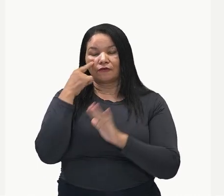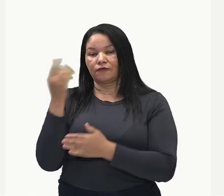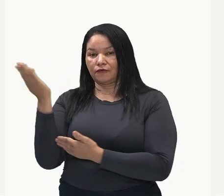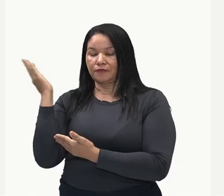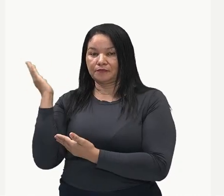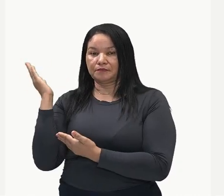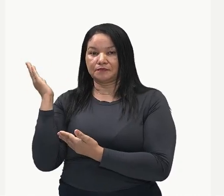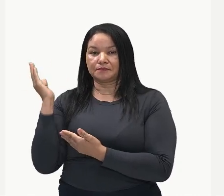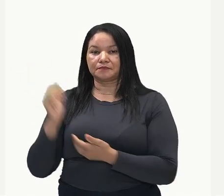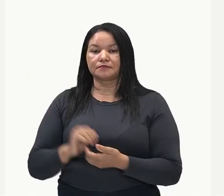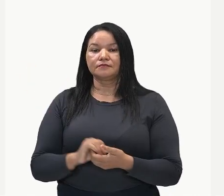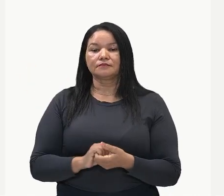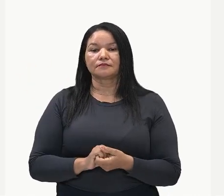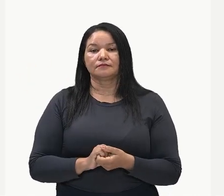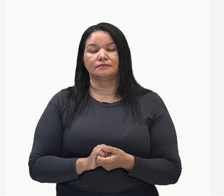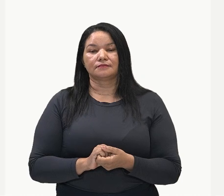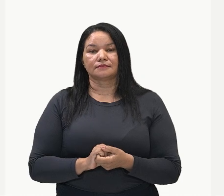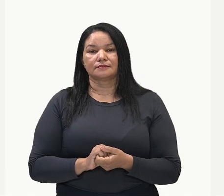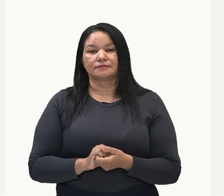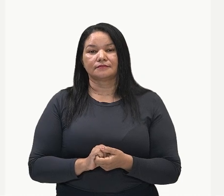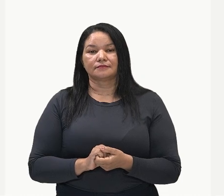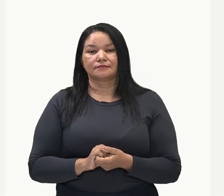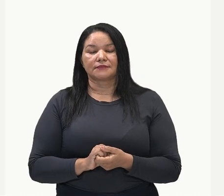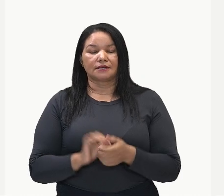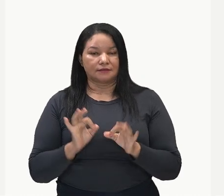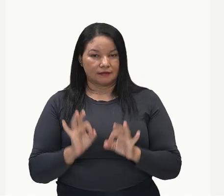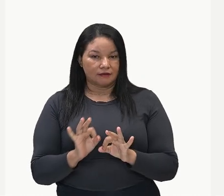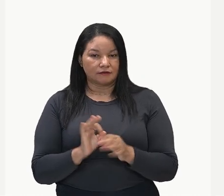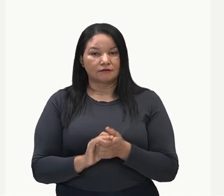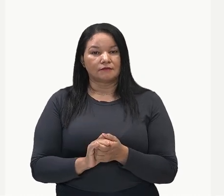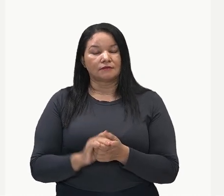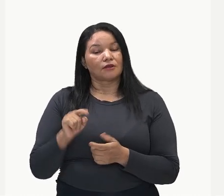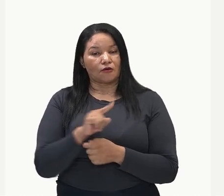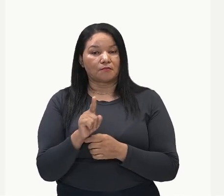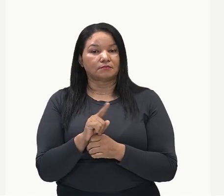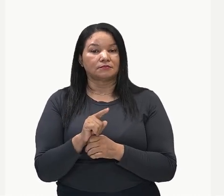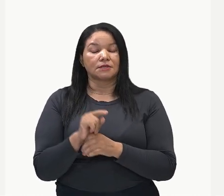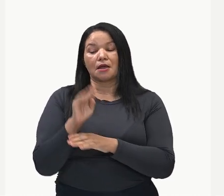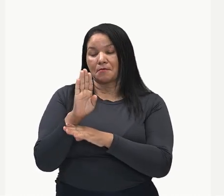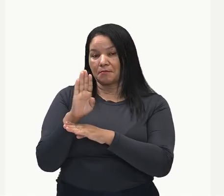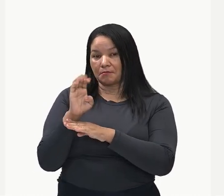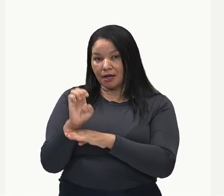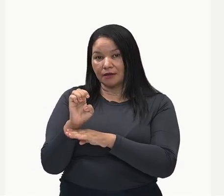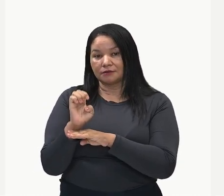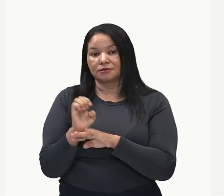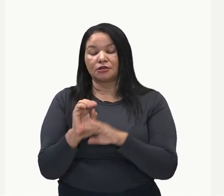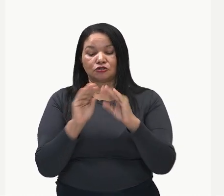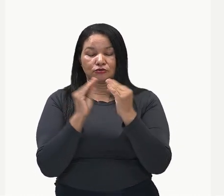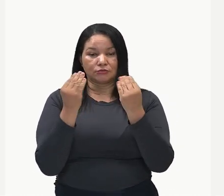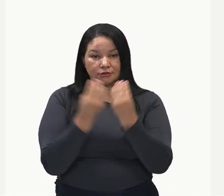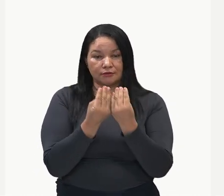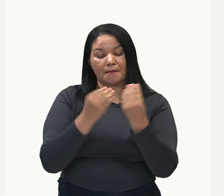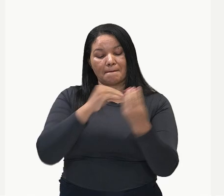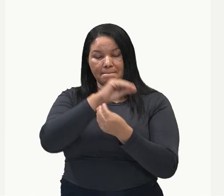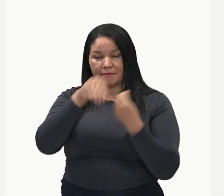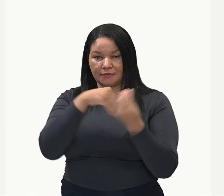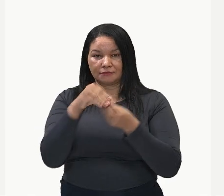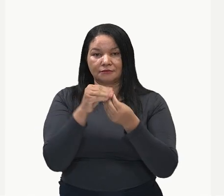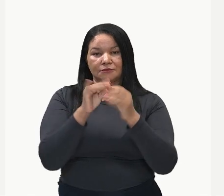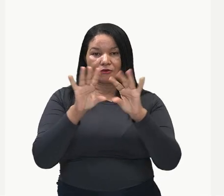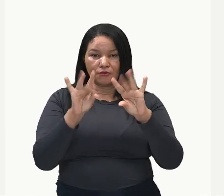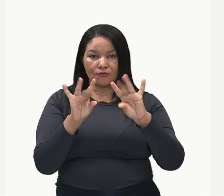aqui no quadro para vocês, certo? Então, reforçando, bases são substâncias que em solução aquosa, ou seja, na